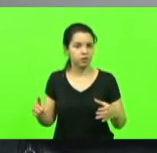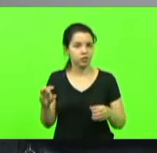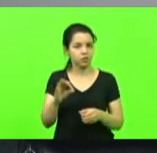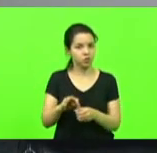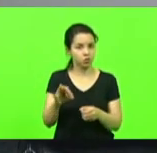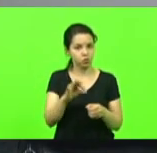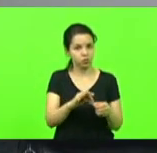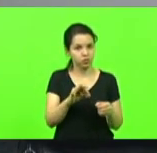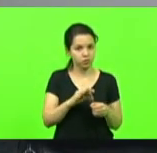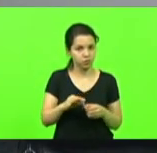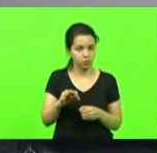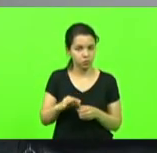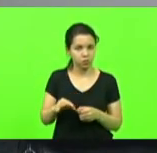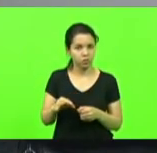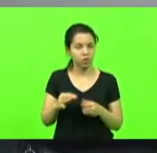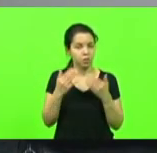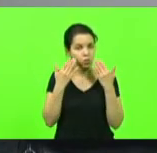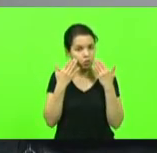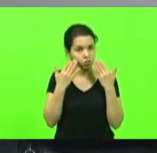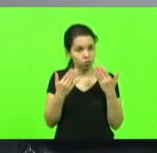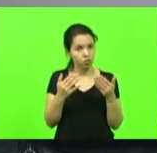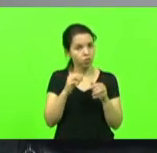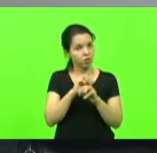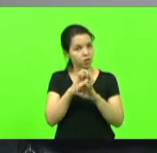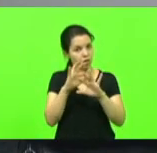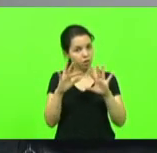instituições, e mostrou claramente o porquê